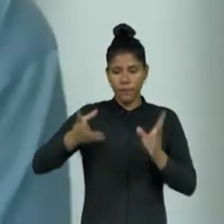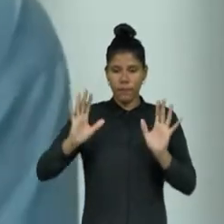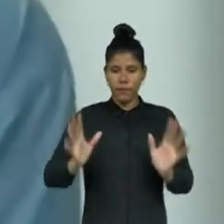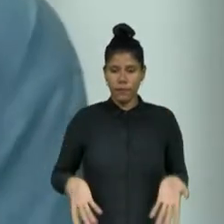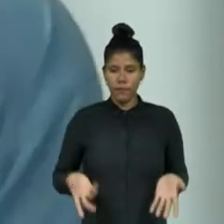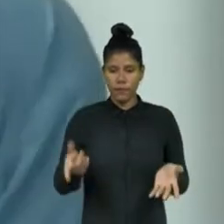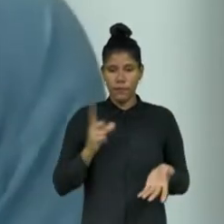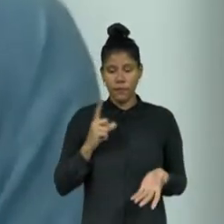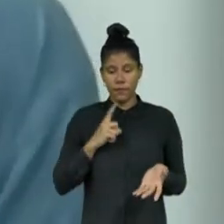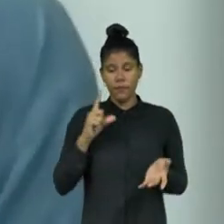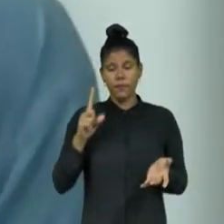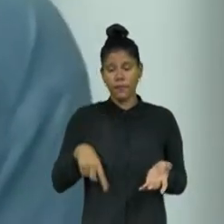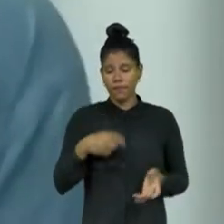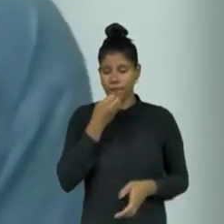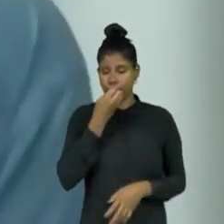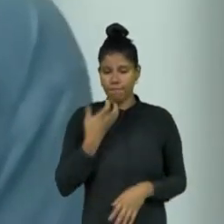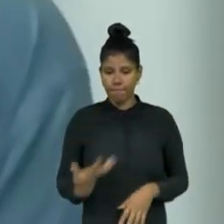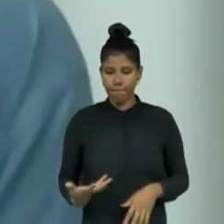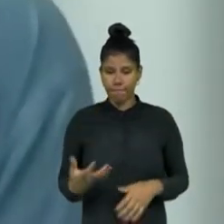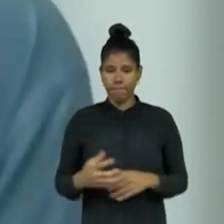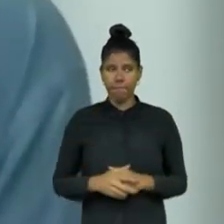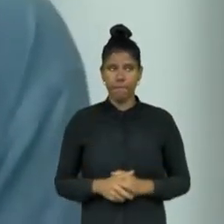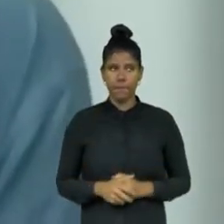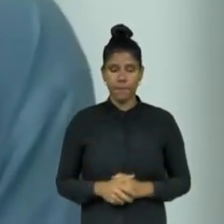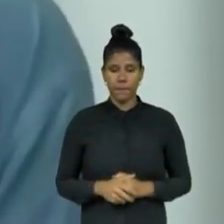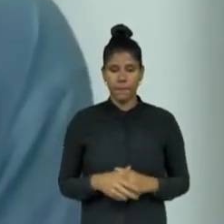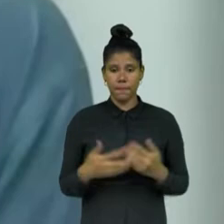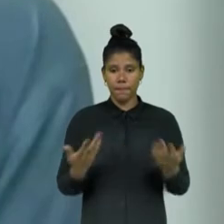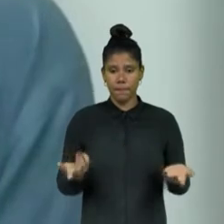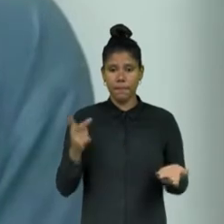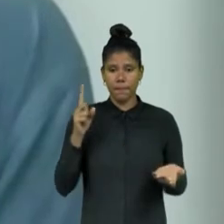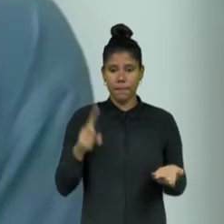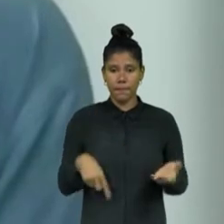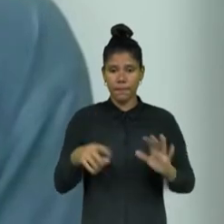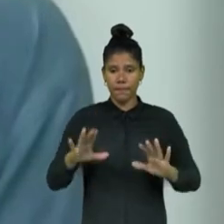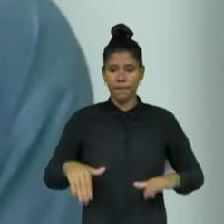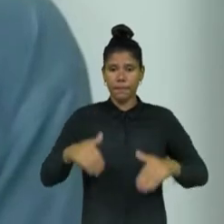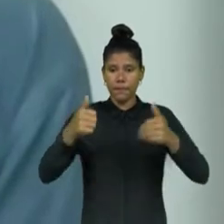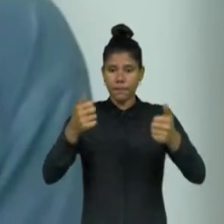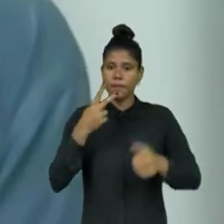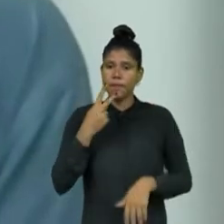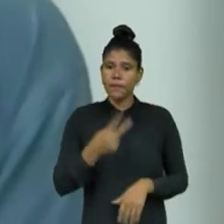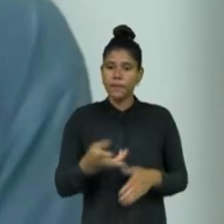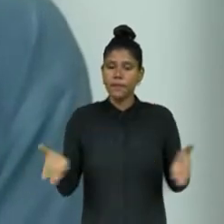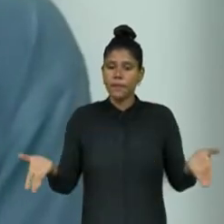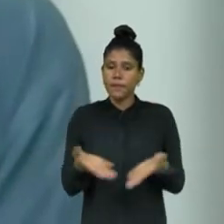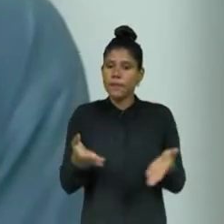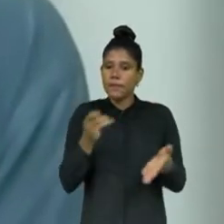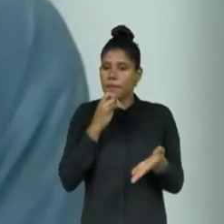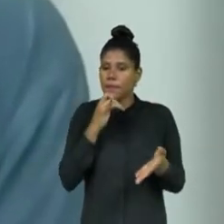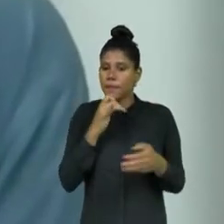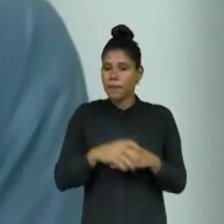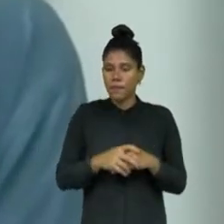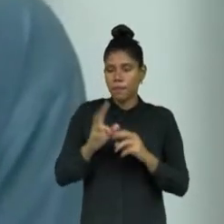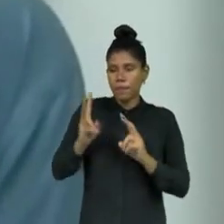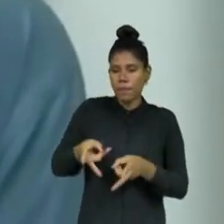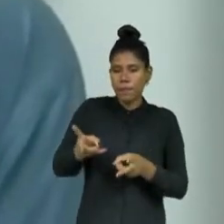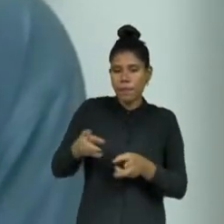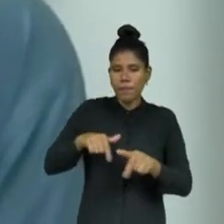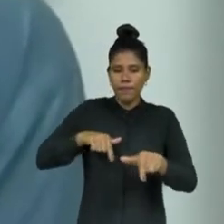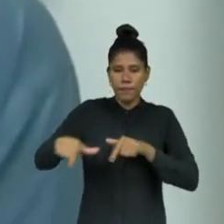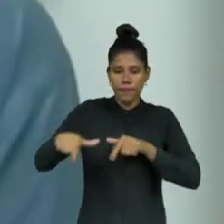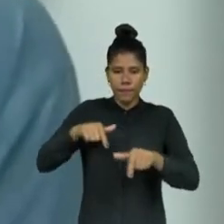é muito bom. Então, eu diria assim, é mais animador você falar hoje de manutenção dos empregos com uma